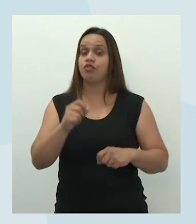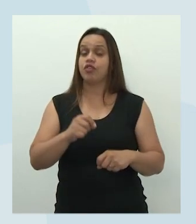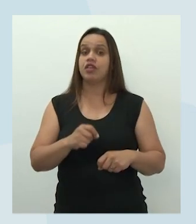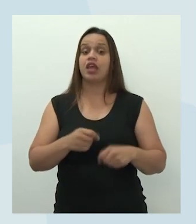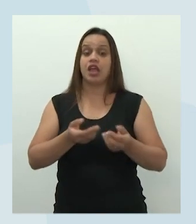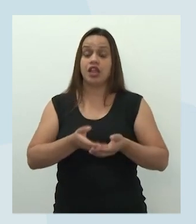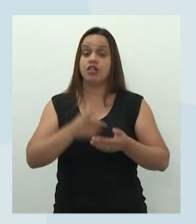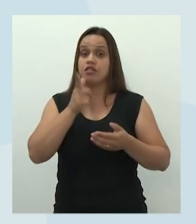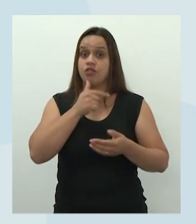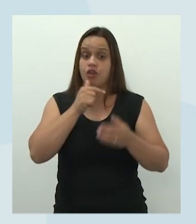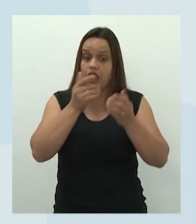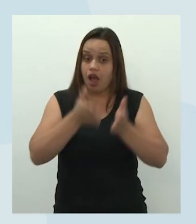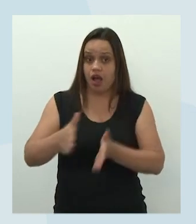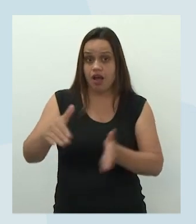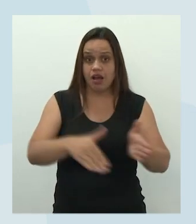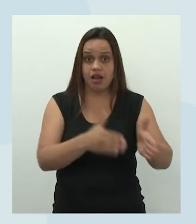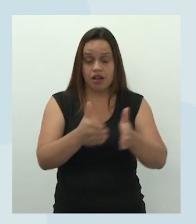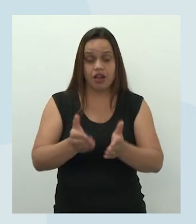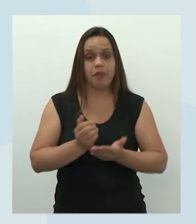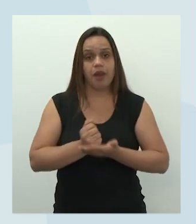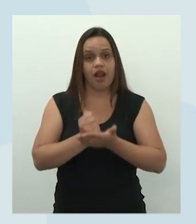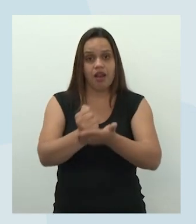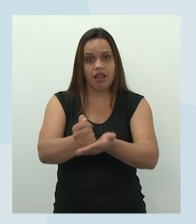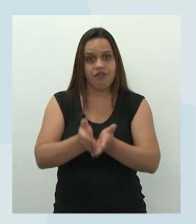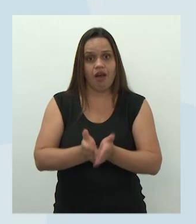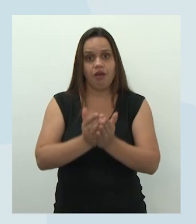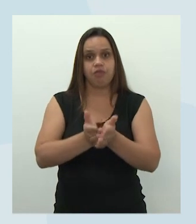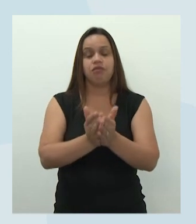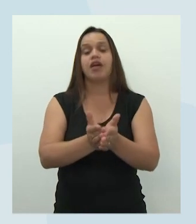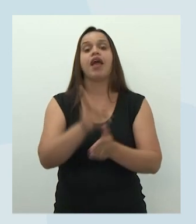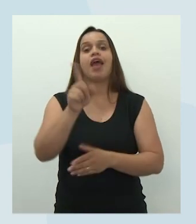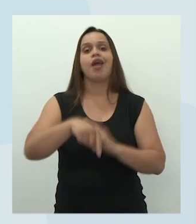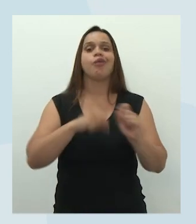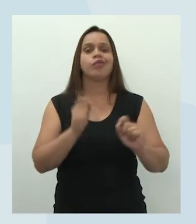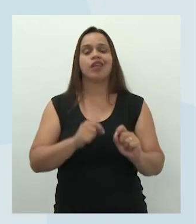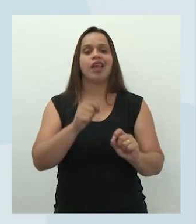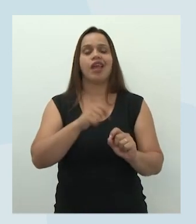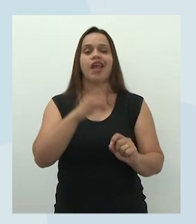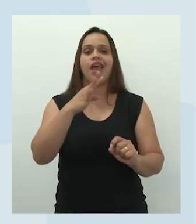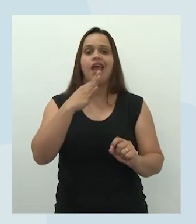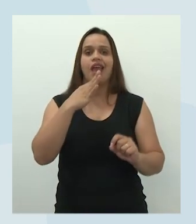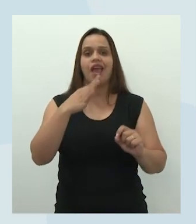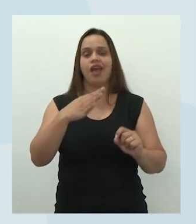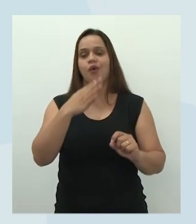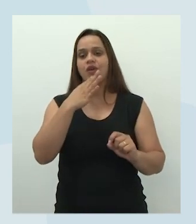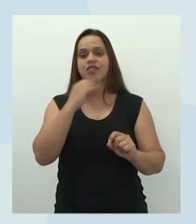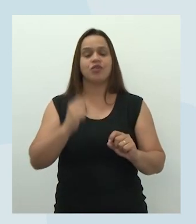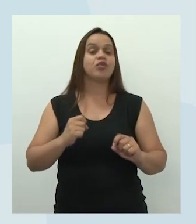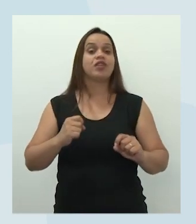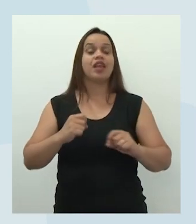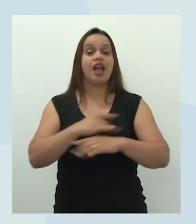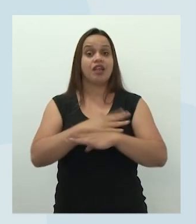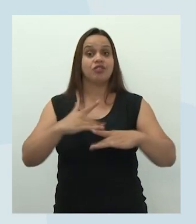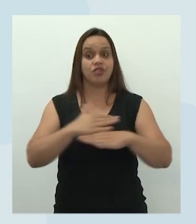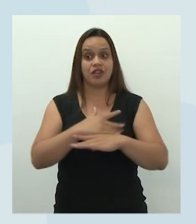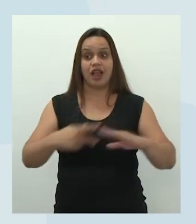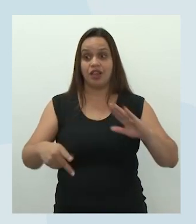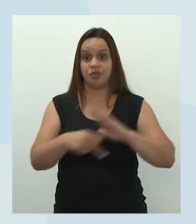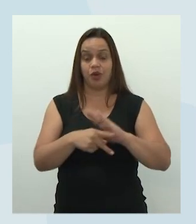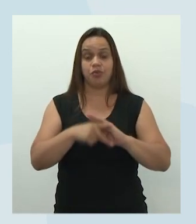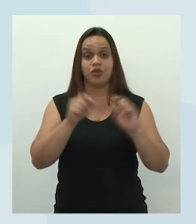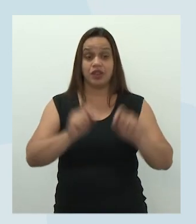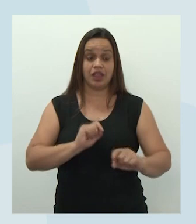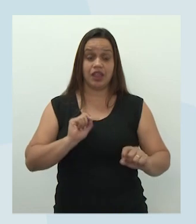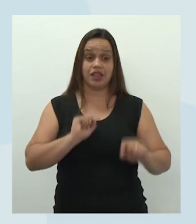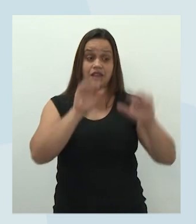nós falamos aqui, né, no princípio da aula, essas são as conhecidas sociedades hidráulicas que se sedentarizaram aí a